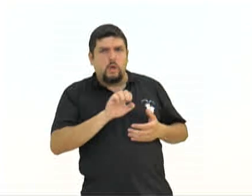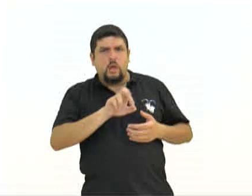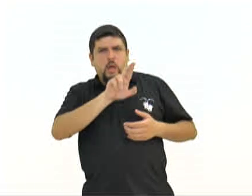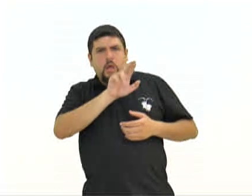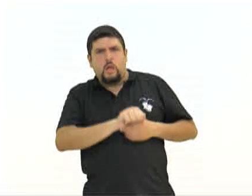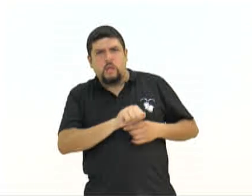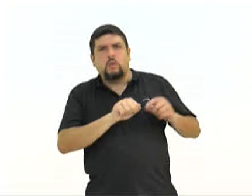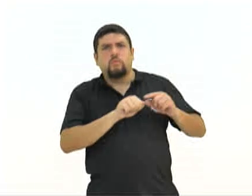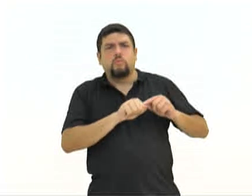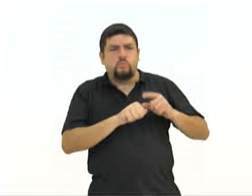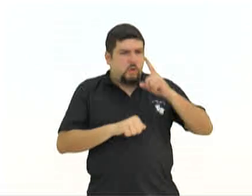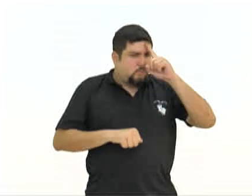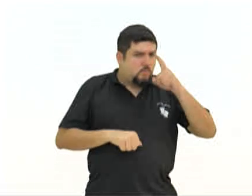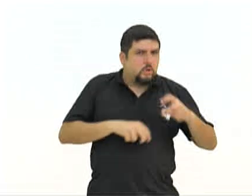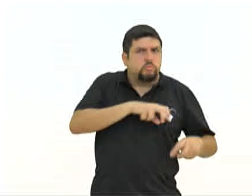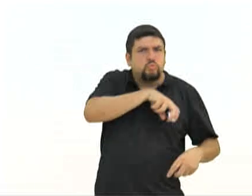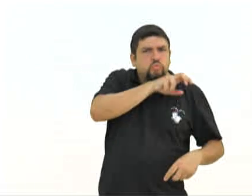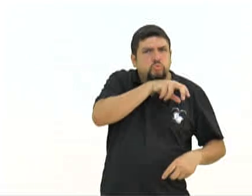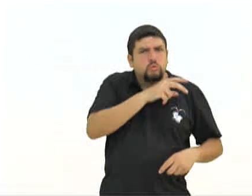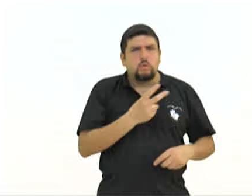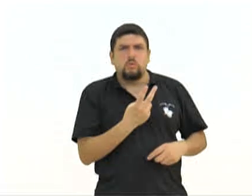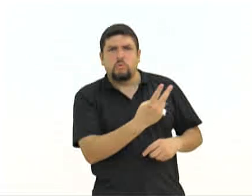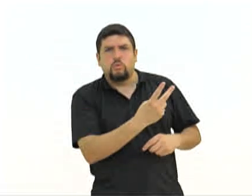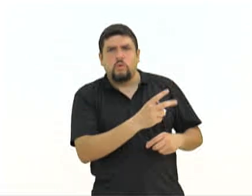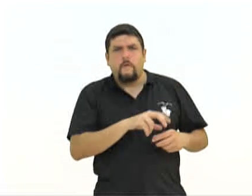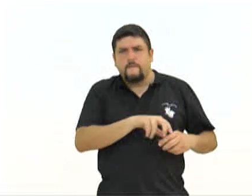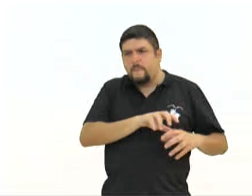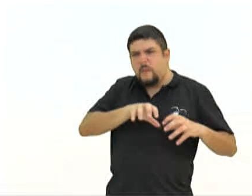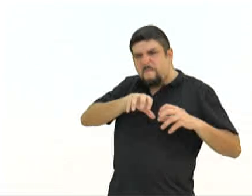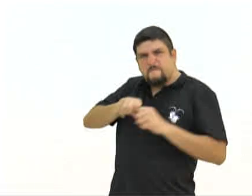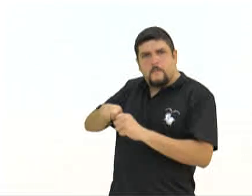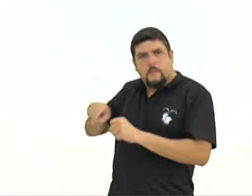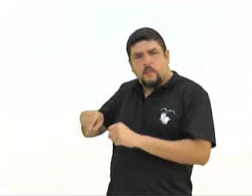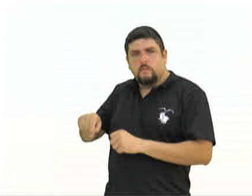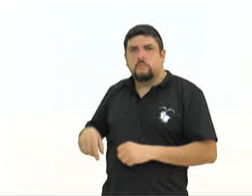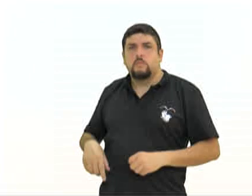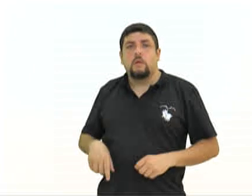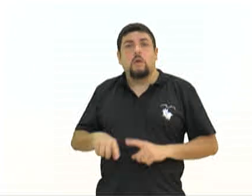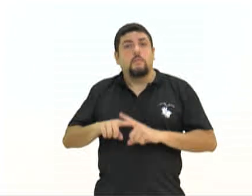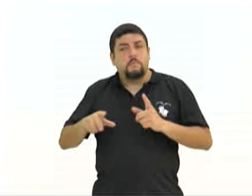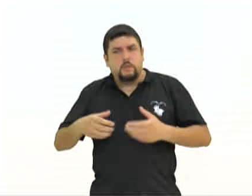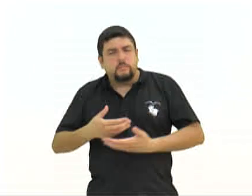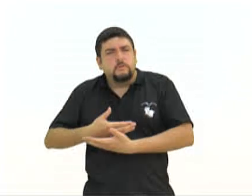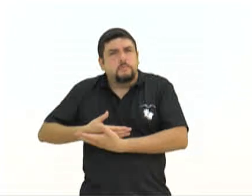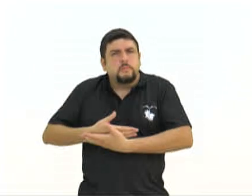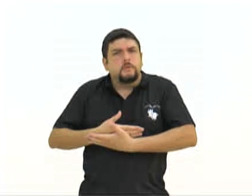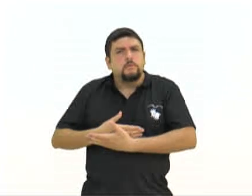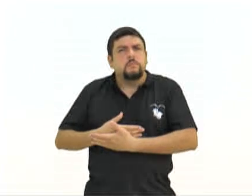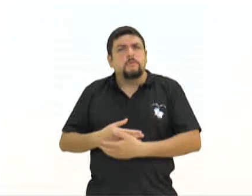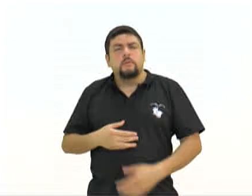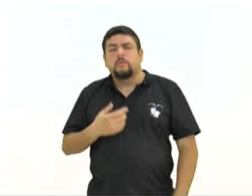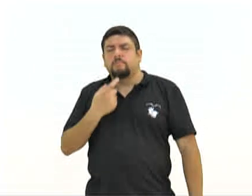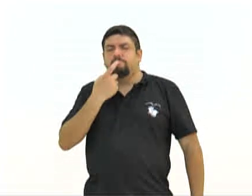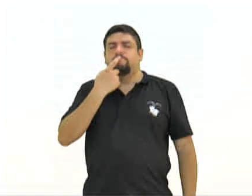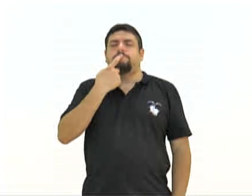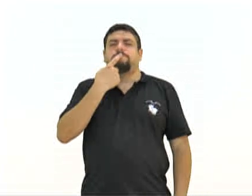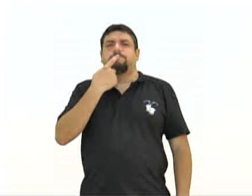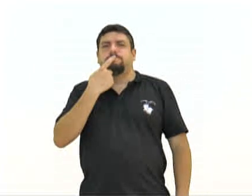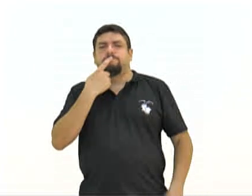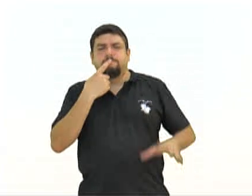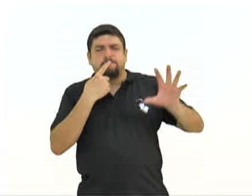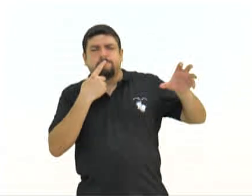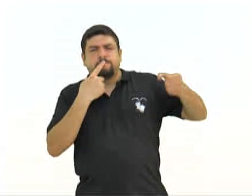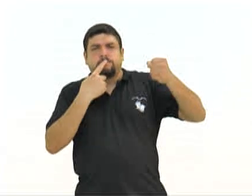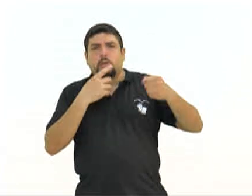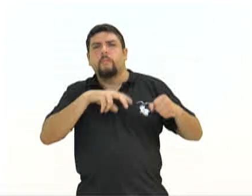mandou 2 serpentes matarem o recém-nascido. Este, porém, sem grande esforço, estrangulou as